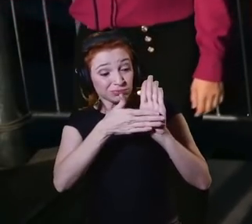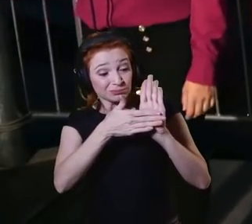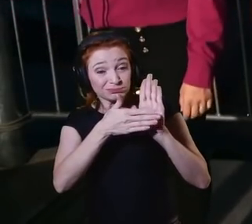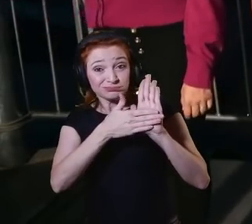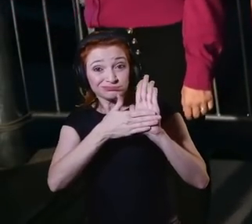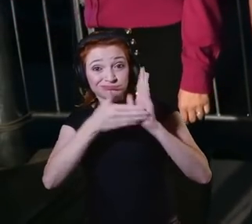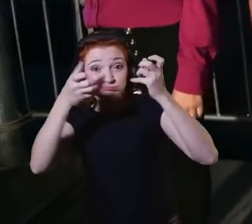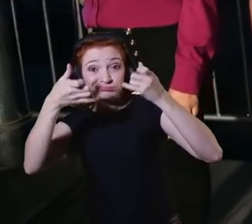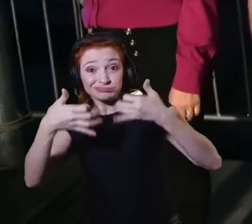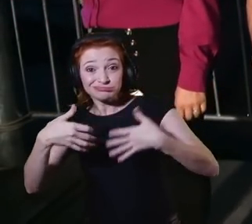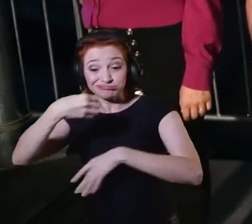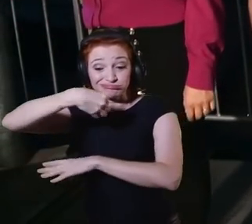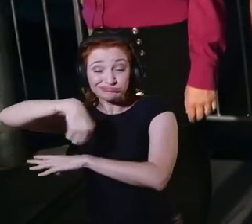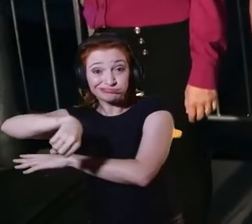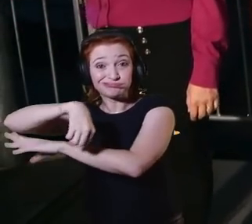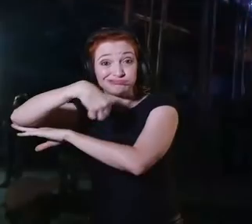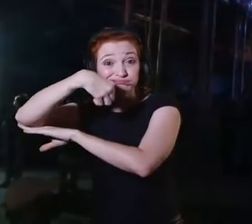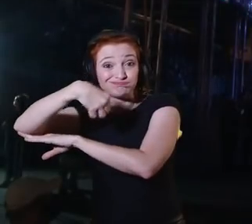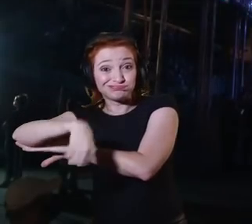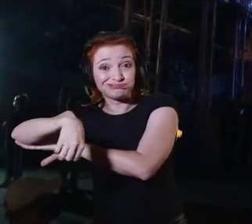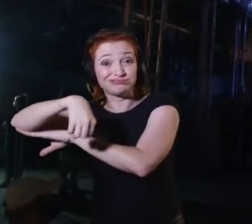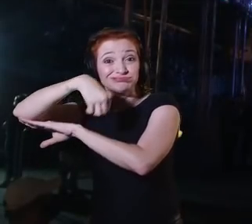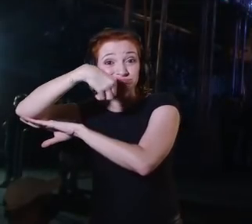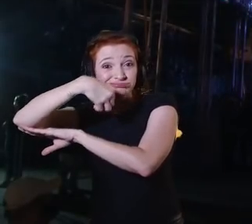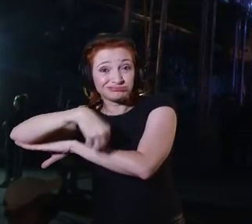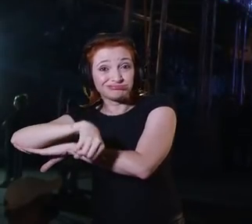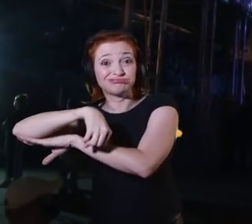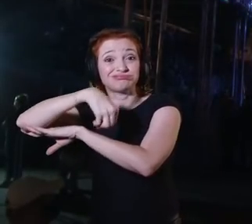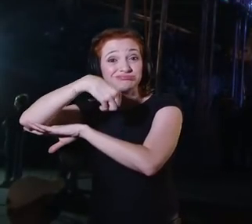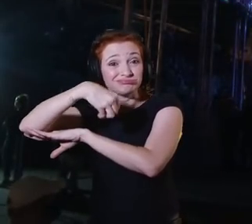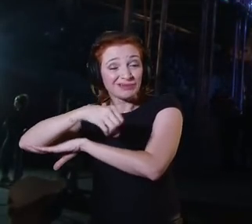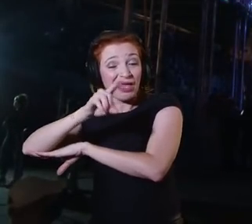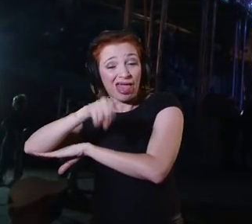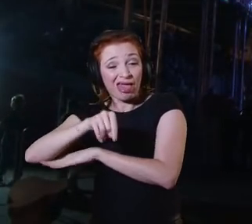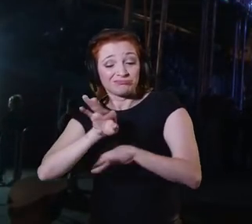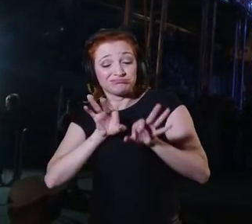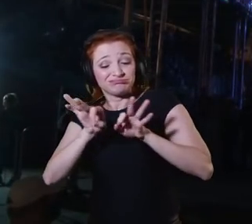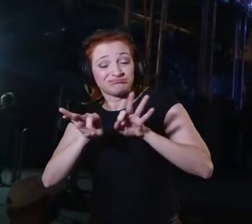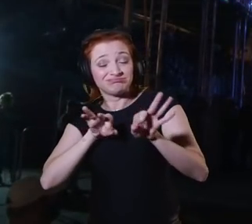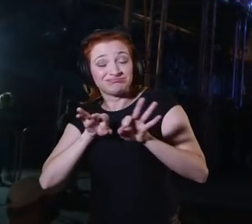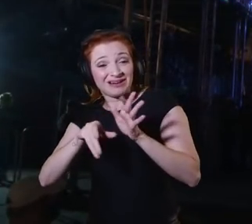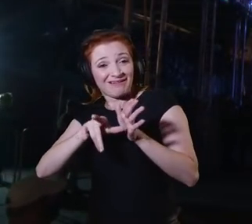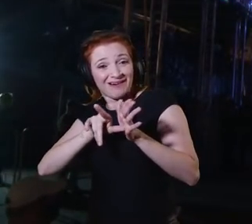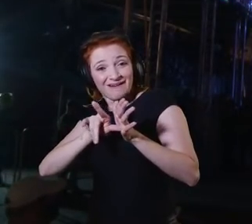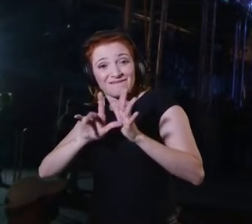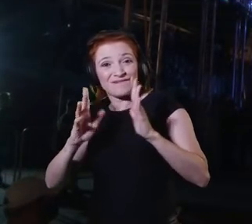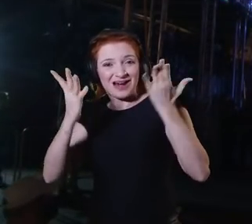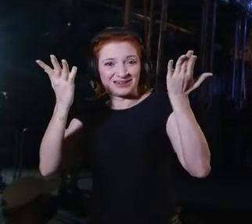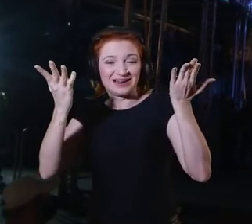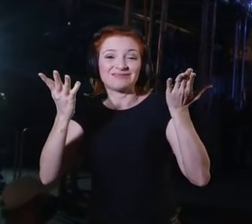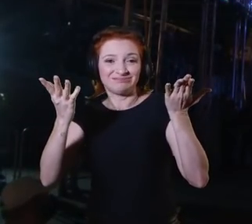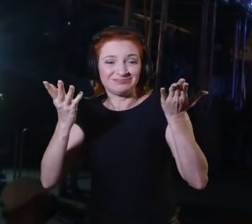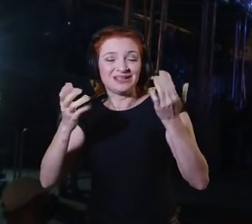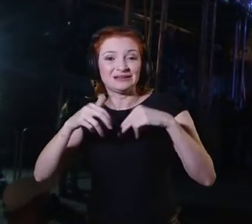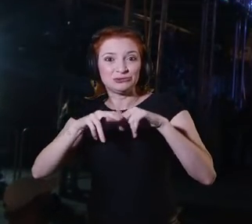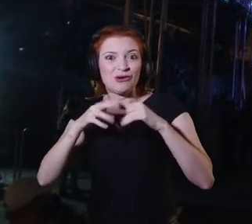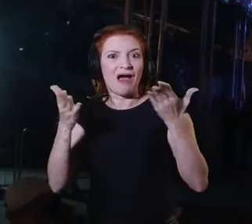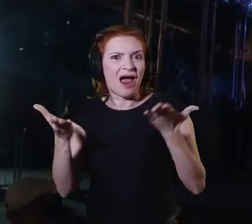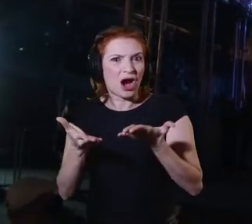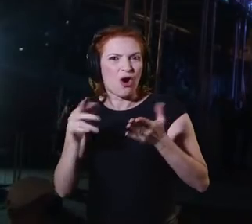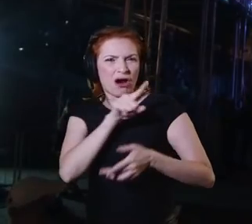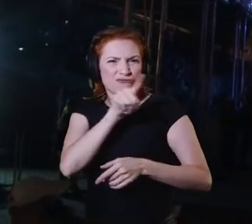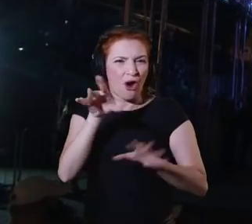organização, daqueles que fazem mais uma edição deste evento. E é por isso que a partir de agora você acompanha todas